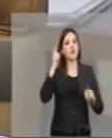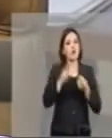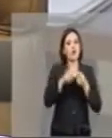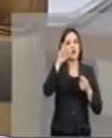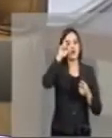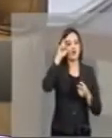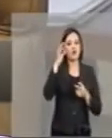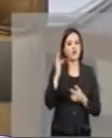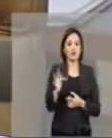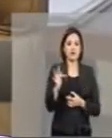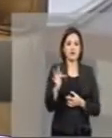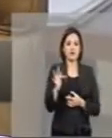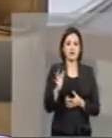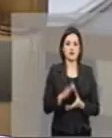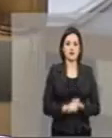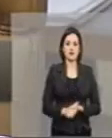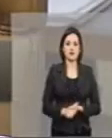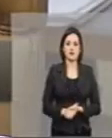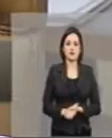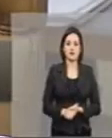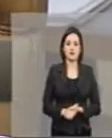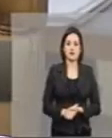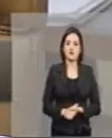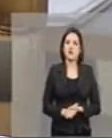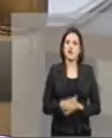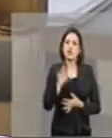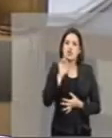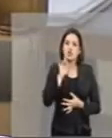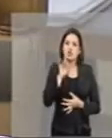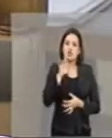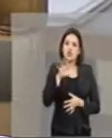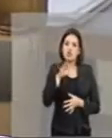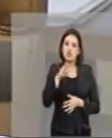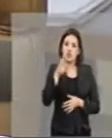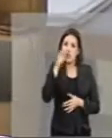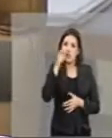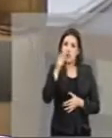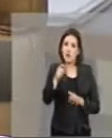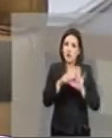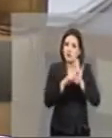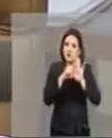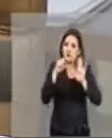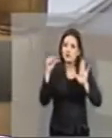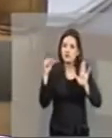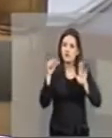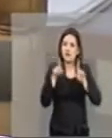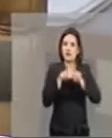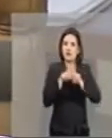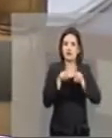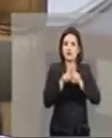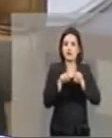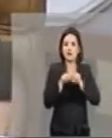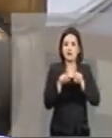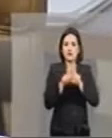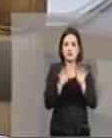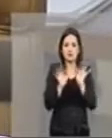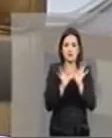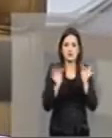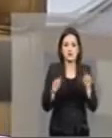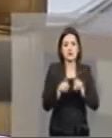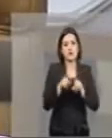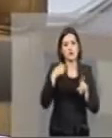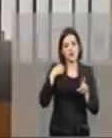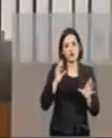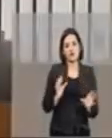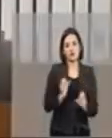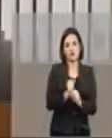na parte, que é uma parte relativamente pequena, quanto à parte dispositiva, portanto. E farei, como disse, juntada de voto, presidente.